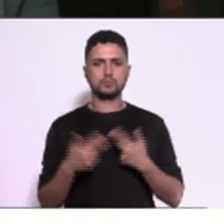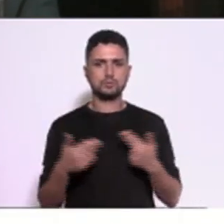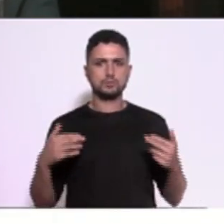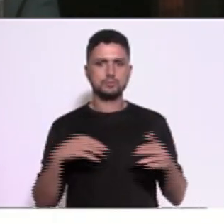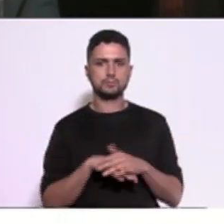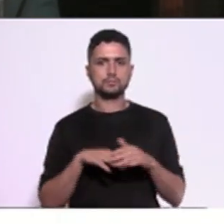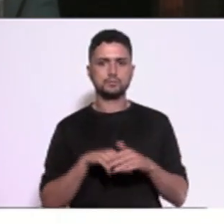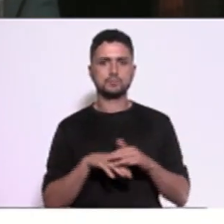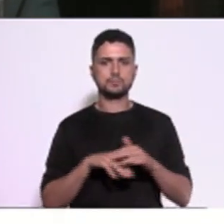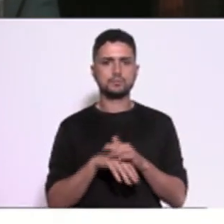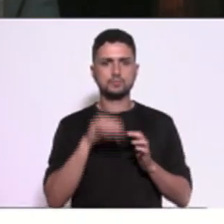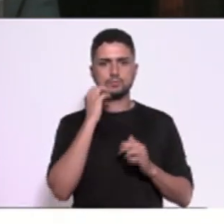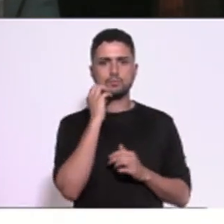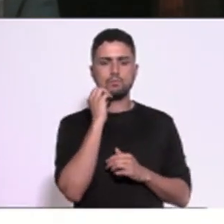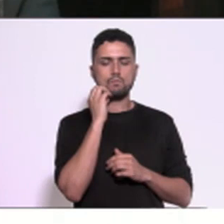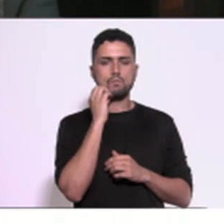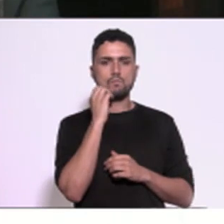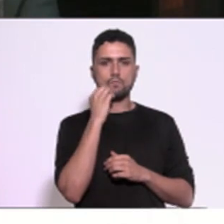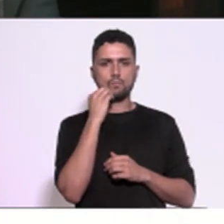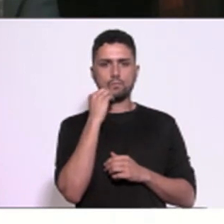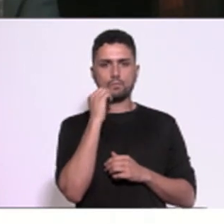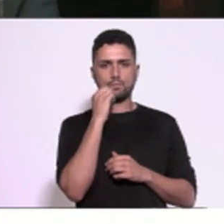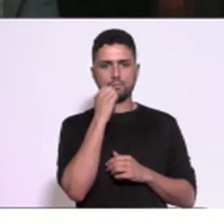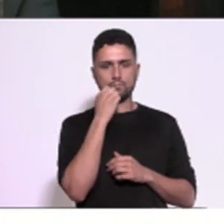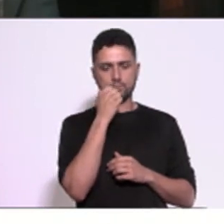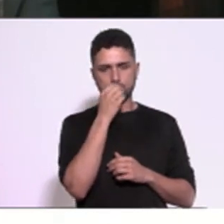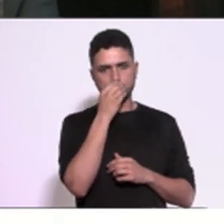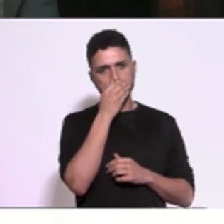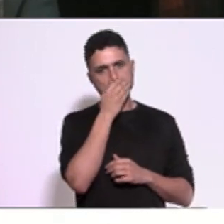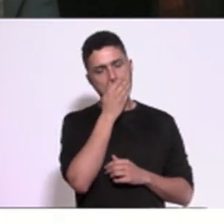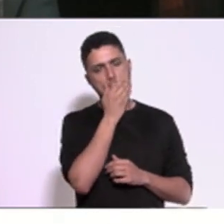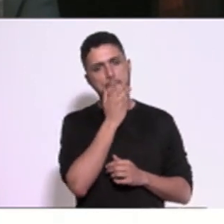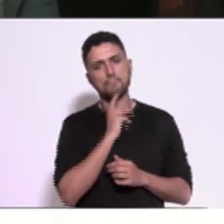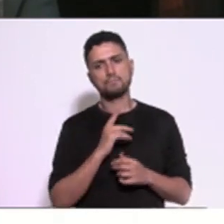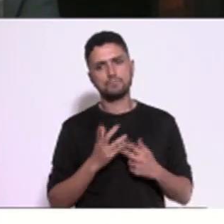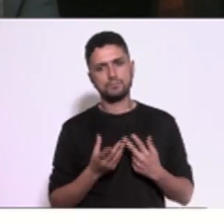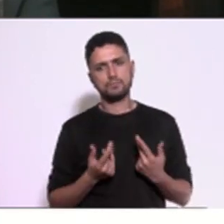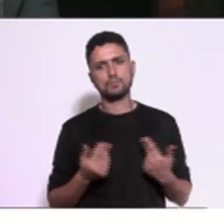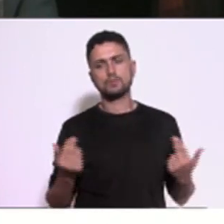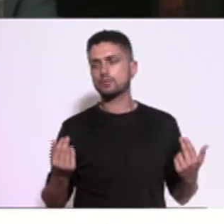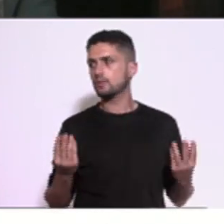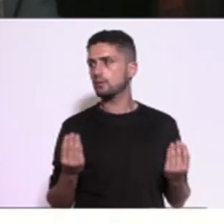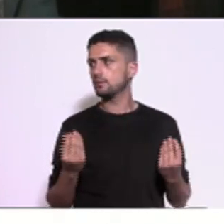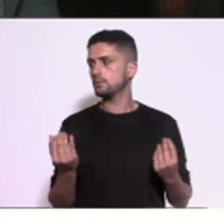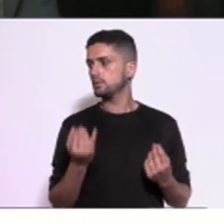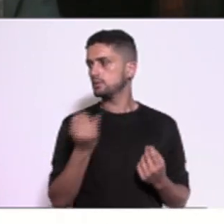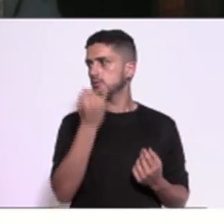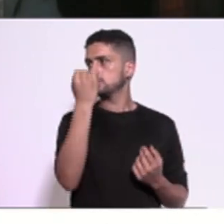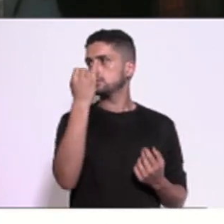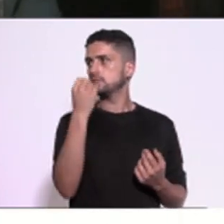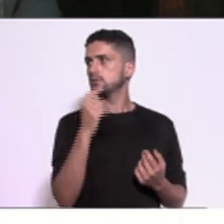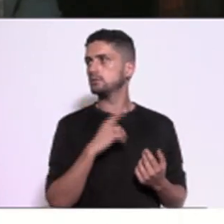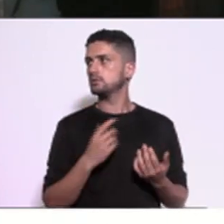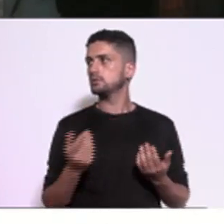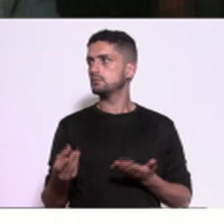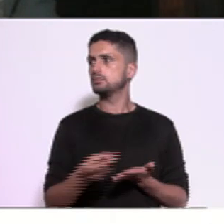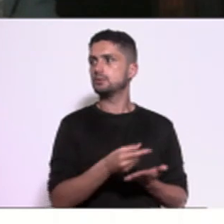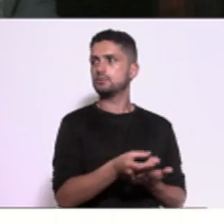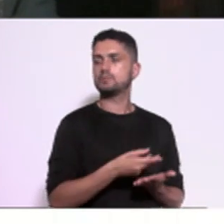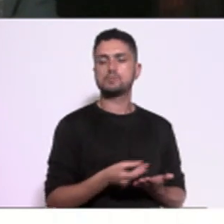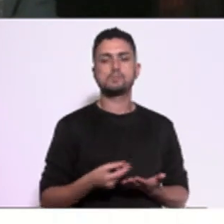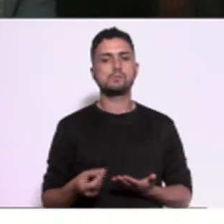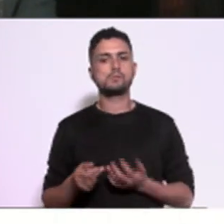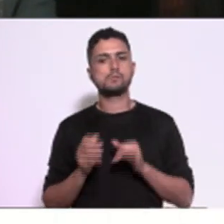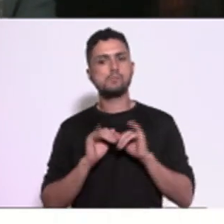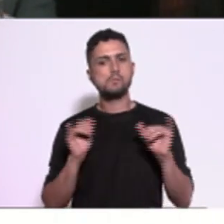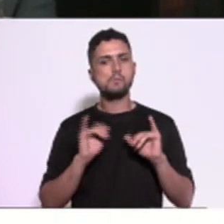para o Museu da República, mas tem muito acervo importantíssimo lá para ser recuperado, para